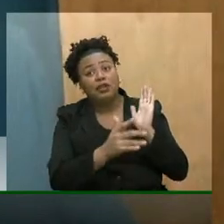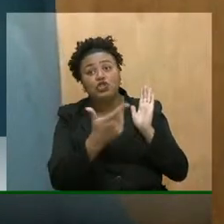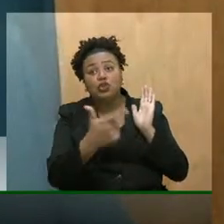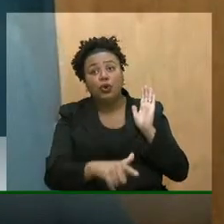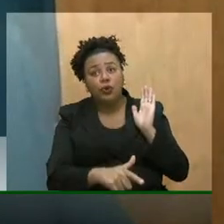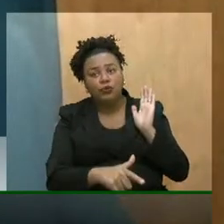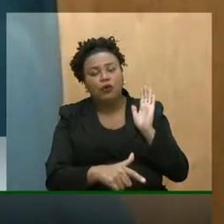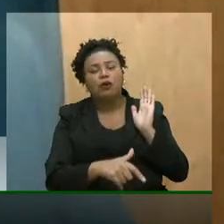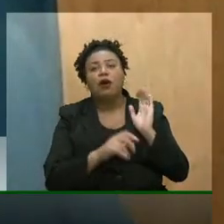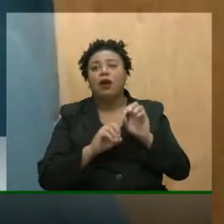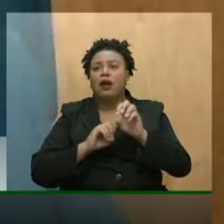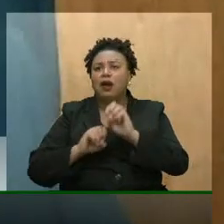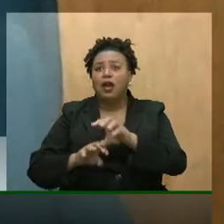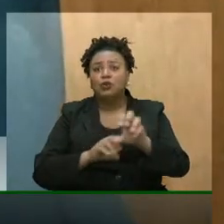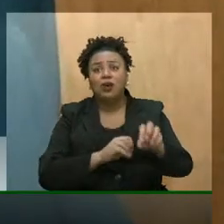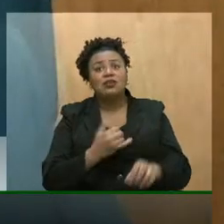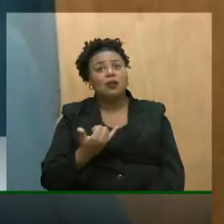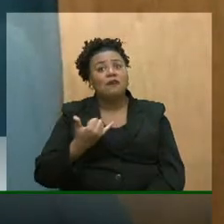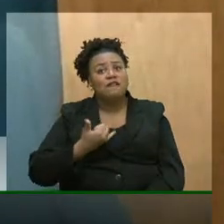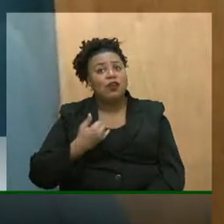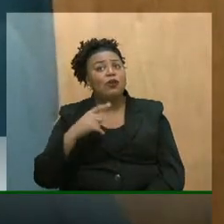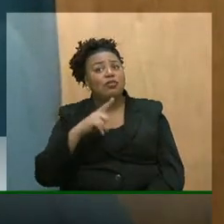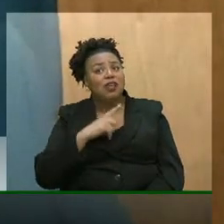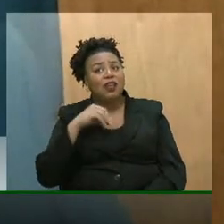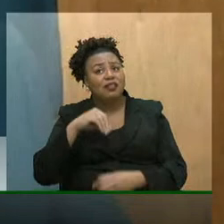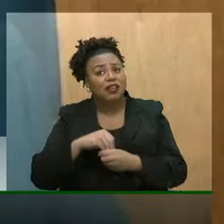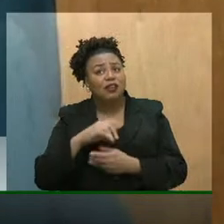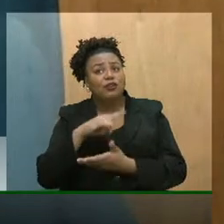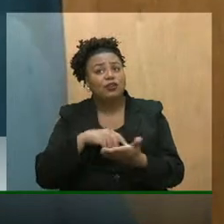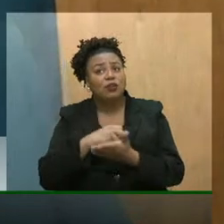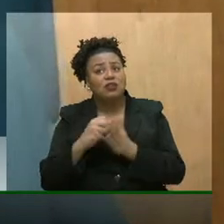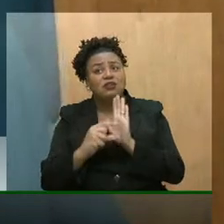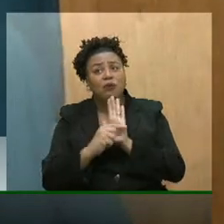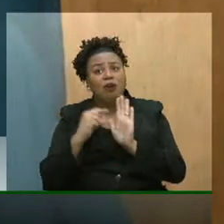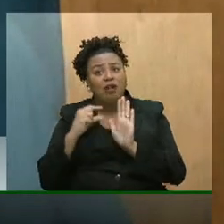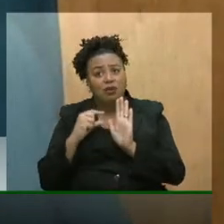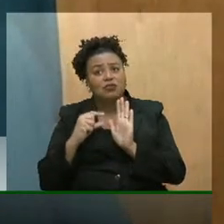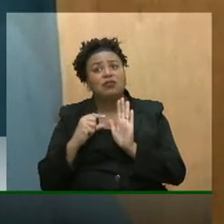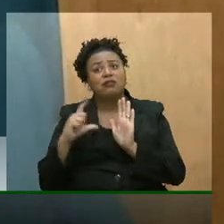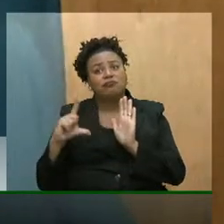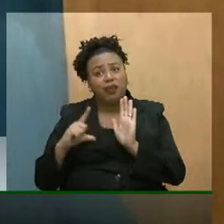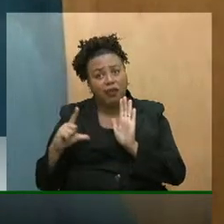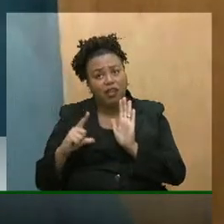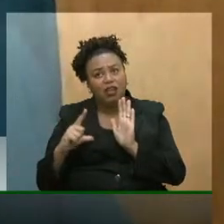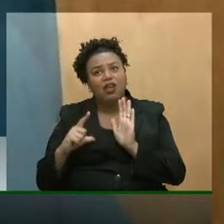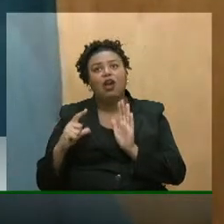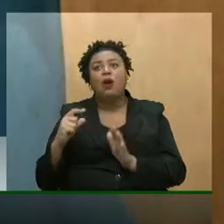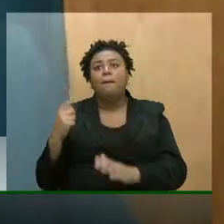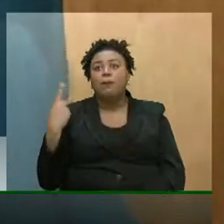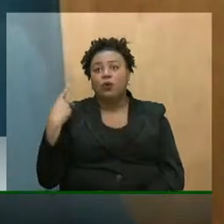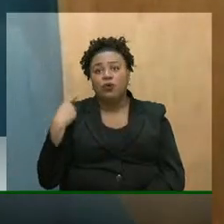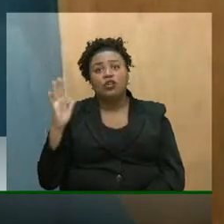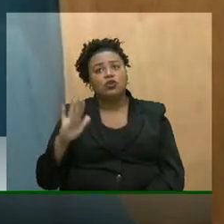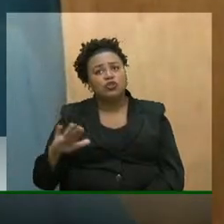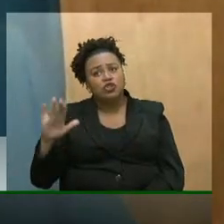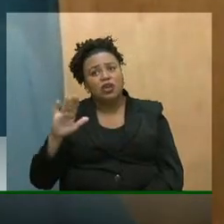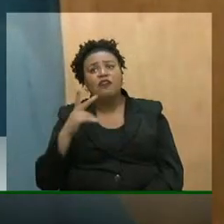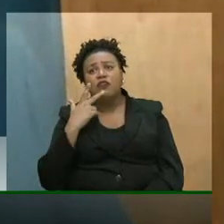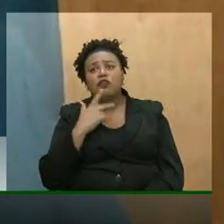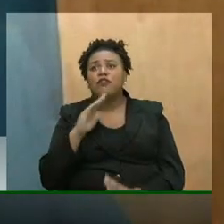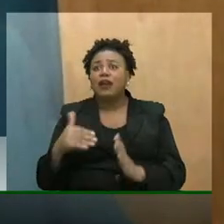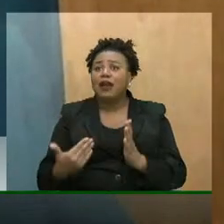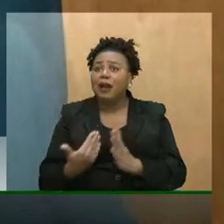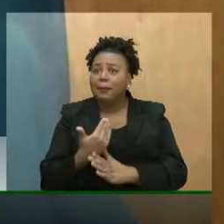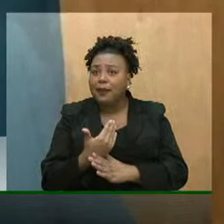Repito, a educação me diz que há no contrato essa cláusula. O governador-geral disse que daria um